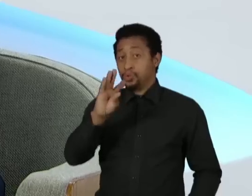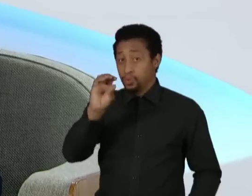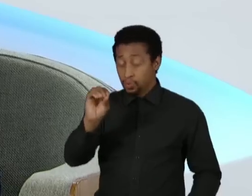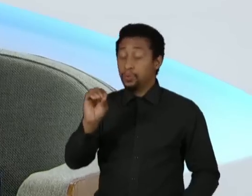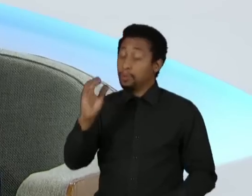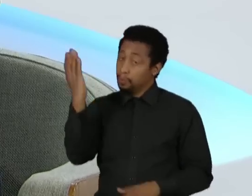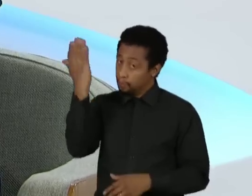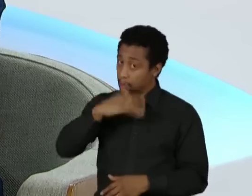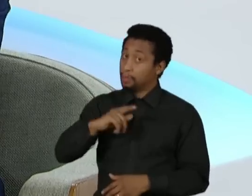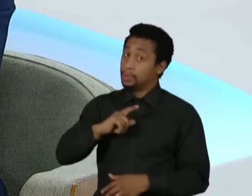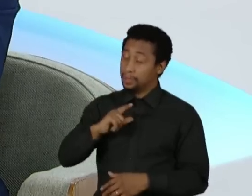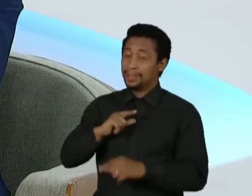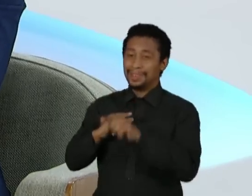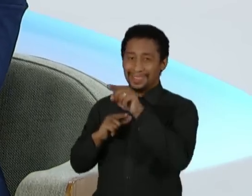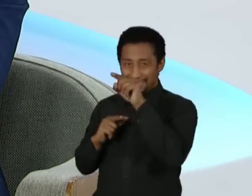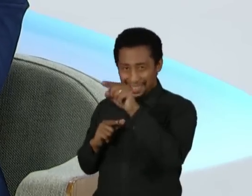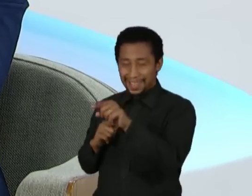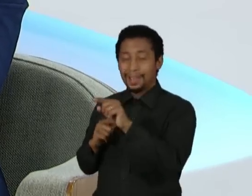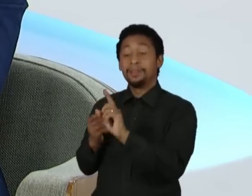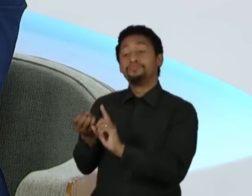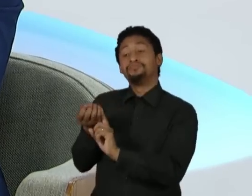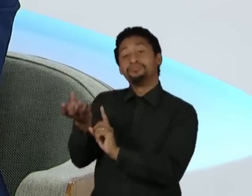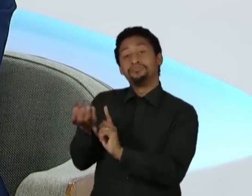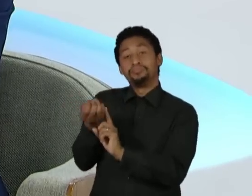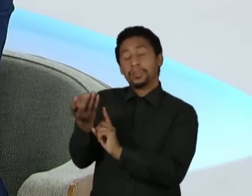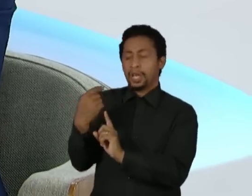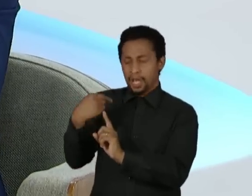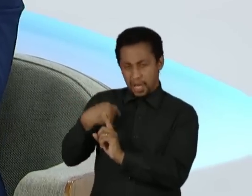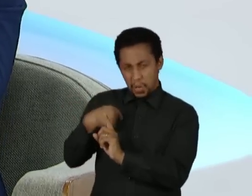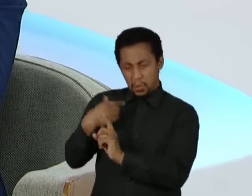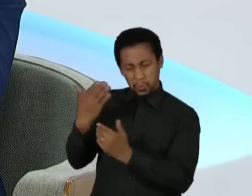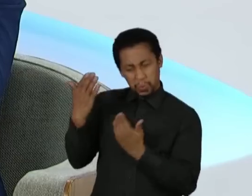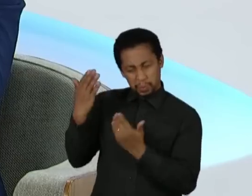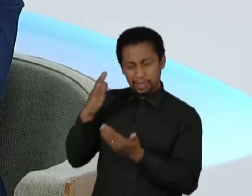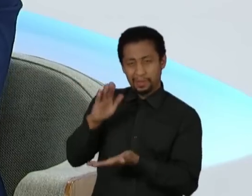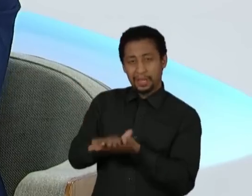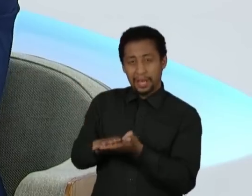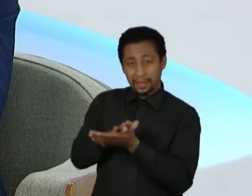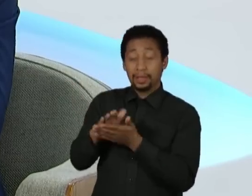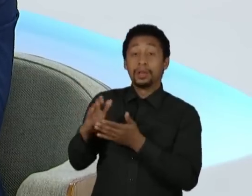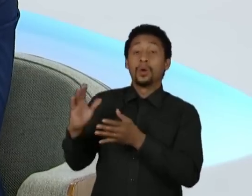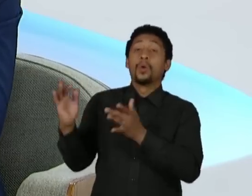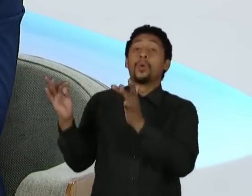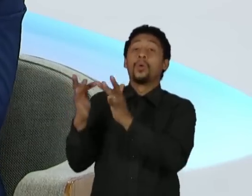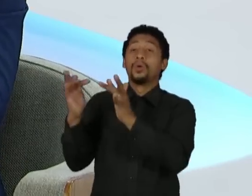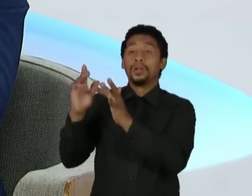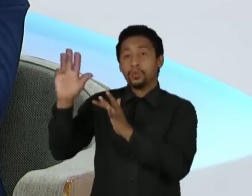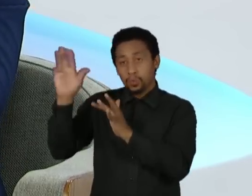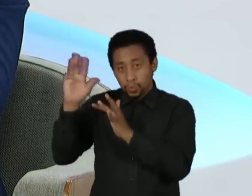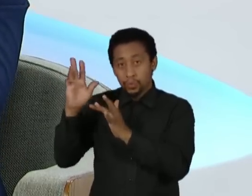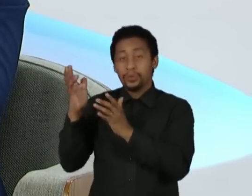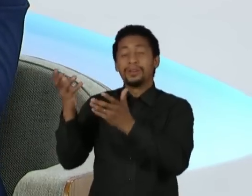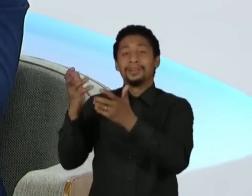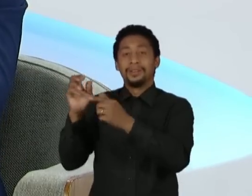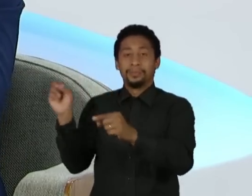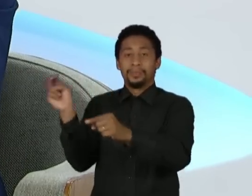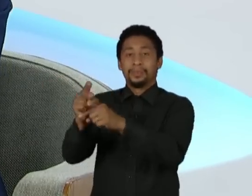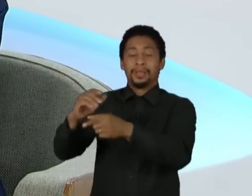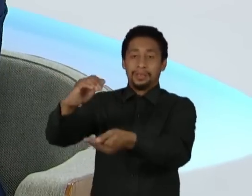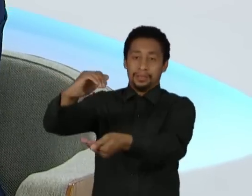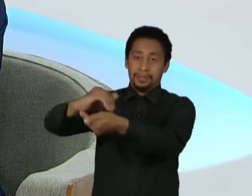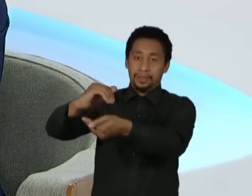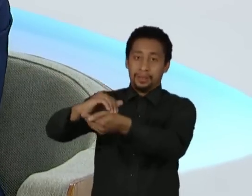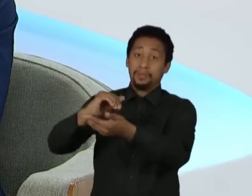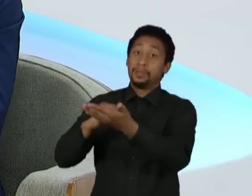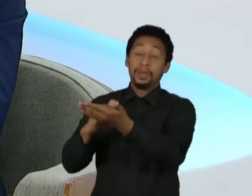apontar. O fato dele ser delatado e ele não se declarar suspeito, a proximidade dele com o Lula, a busca de uma vaga no Supremo Tribunal Federal. Ele